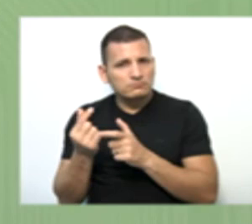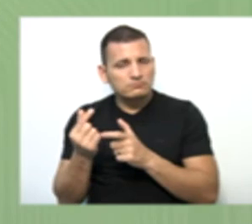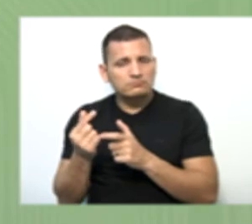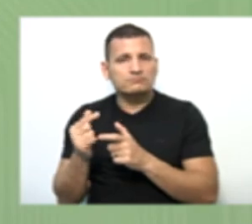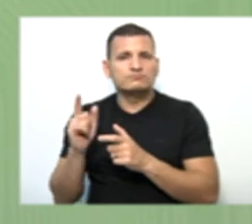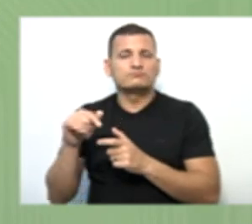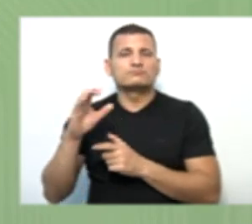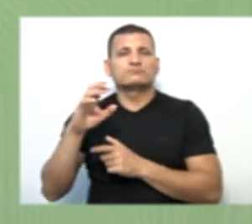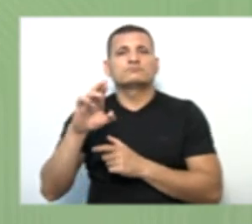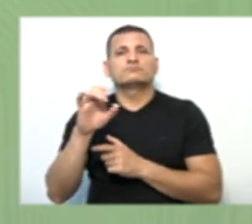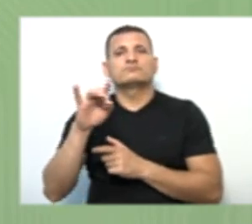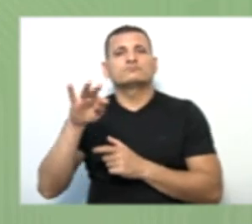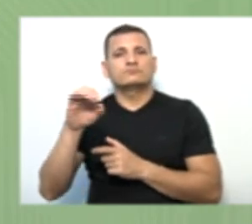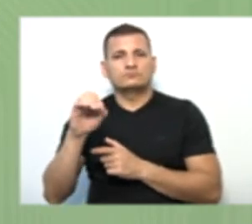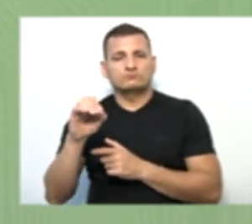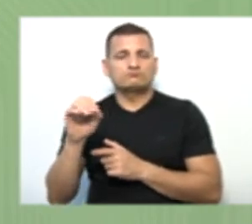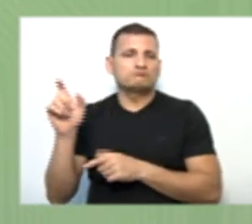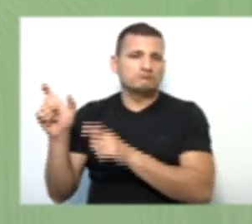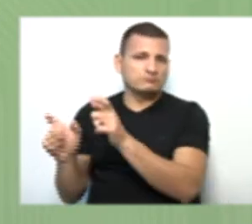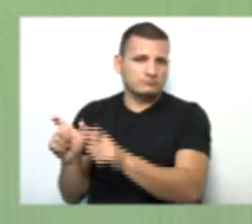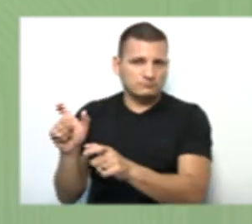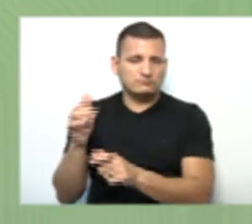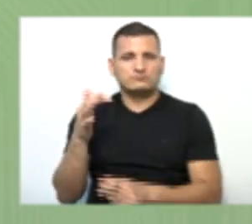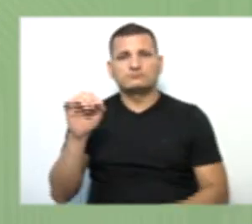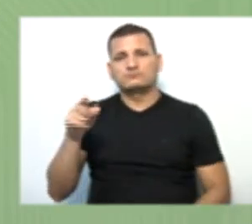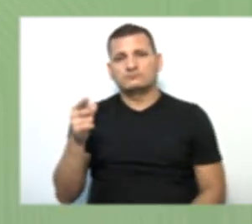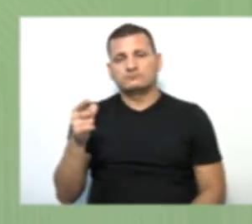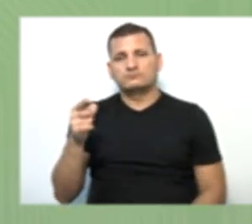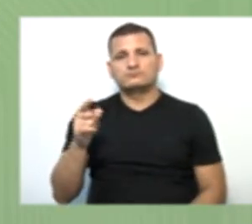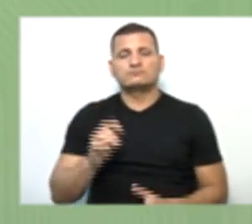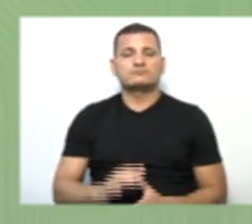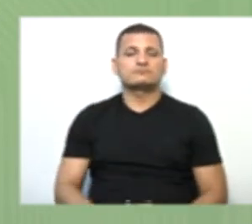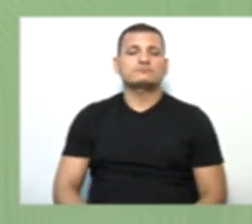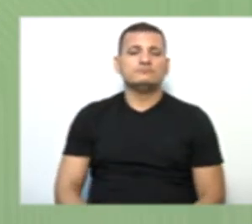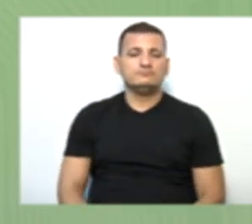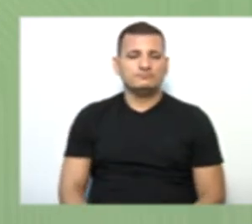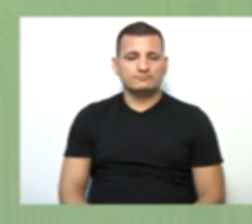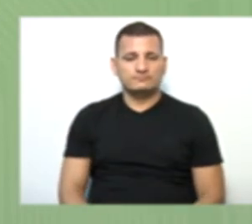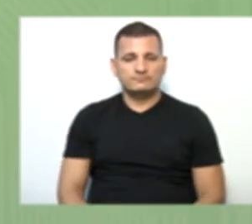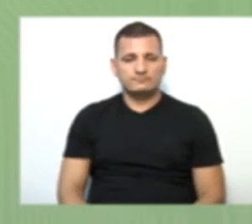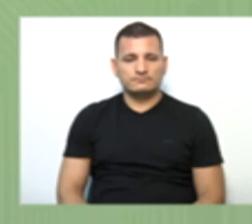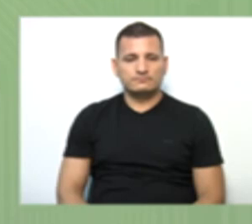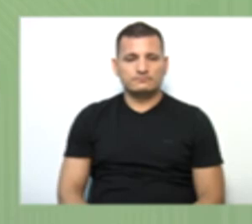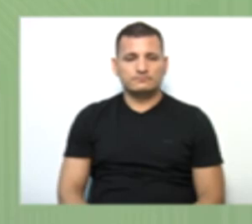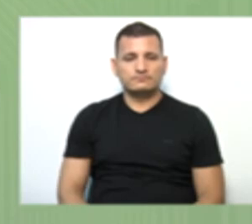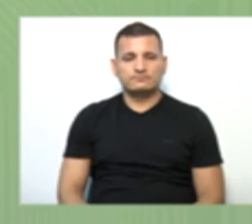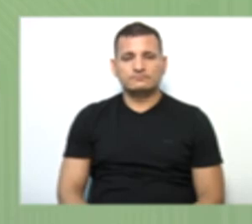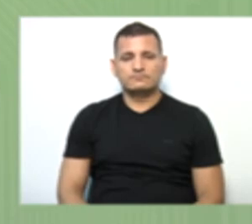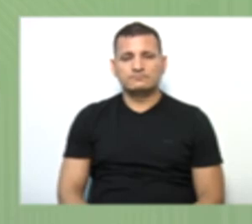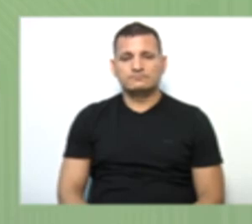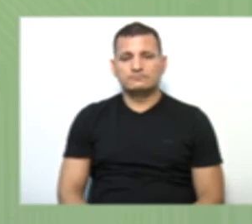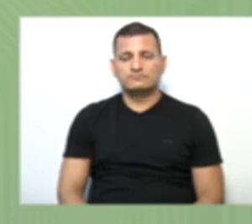Crédito. Crédito, cliente 10 mil e contas a receber 10 mil. Né?